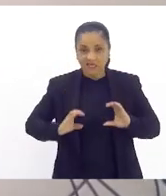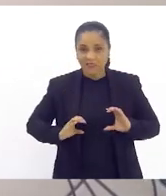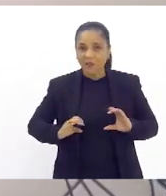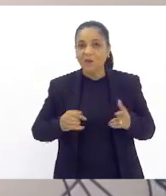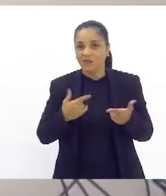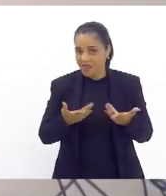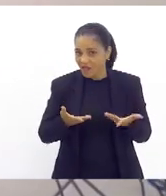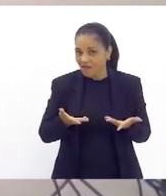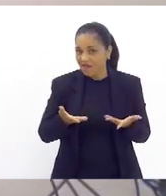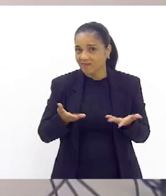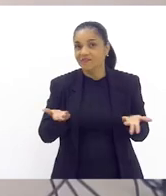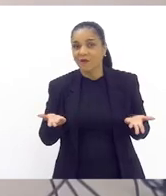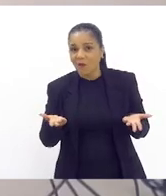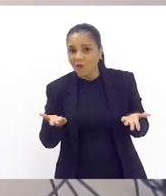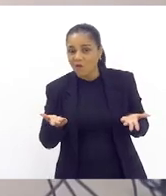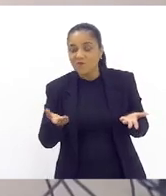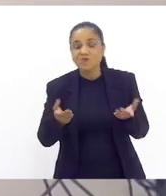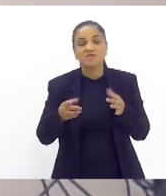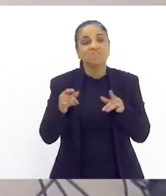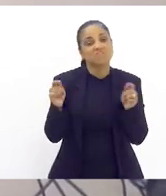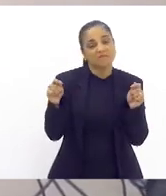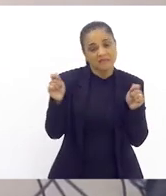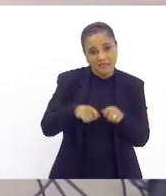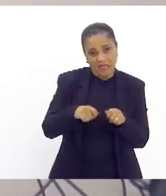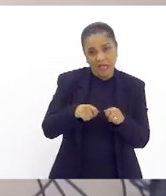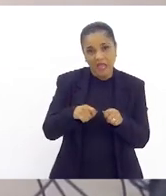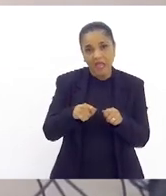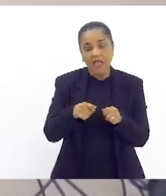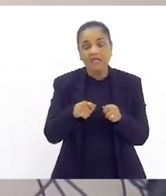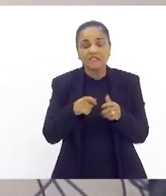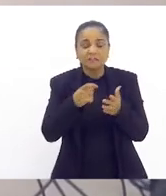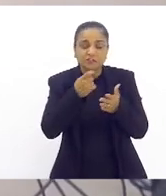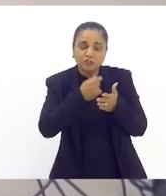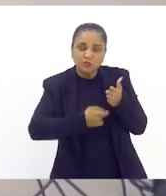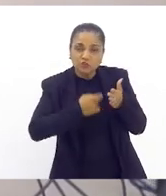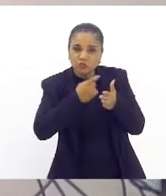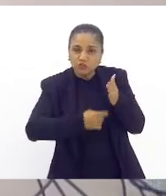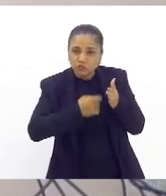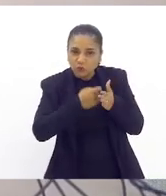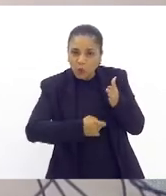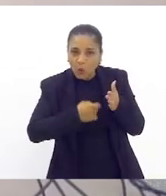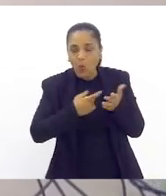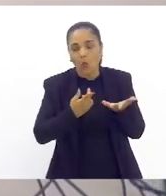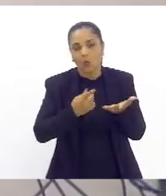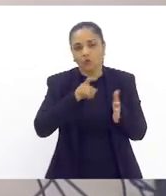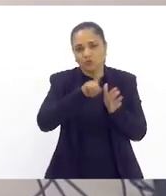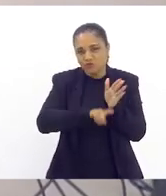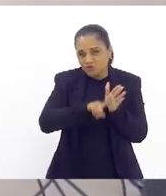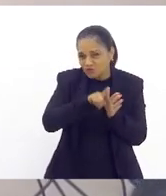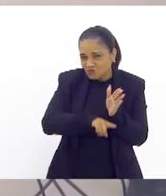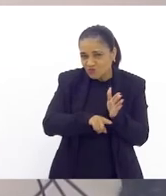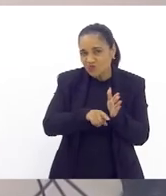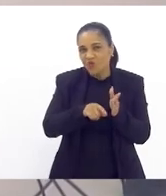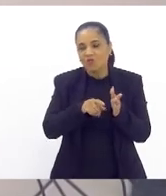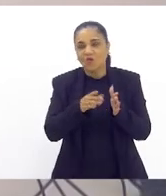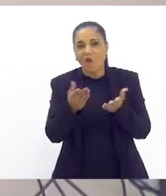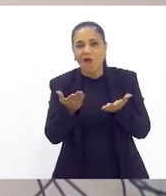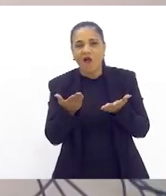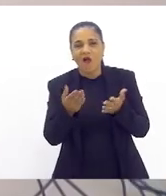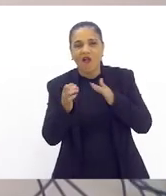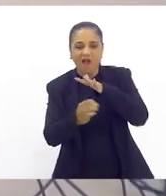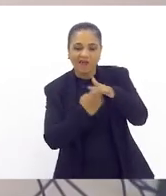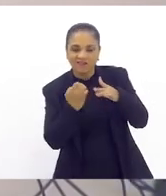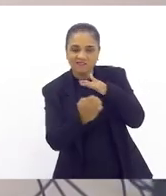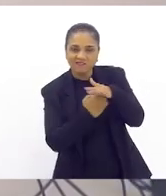contrapartidas e a possibilidade de amortização em relação às empresas que fornecem que são